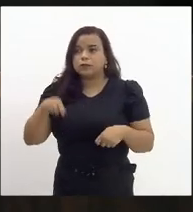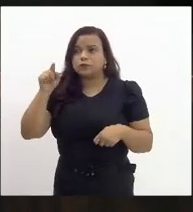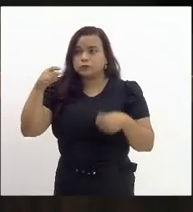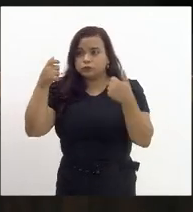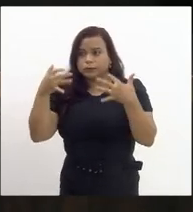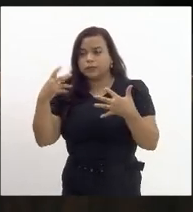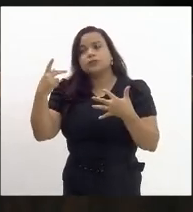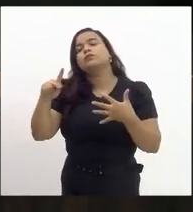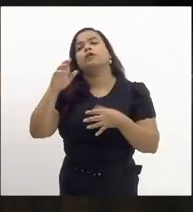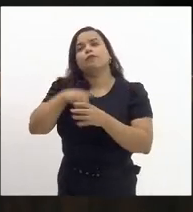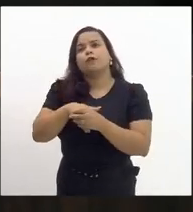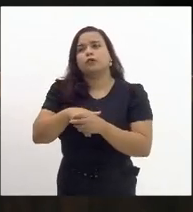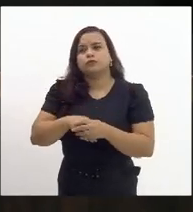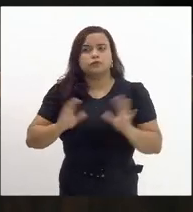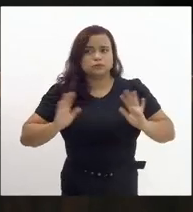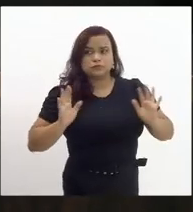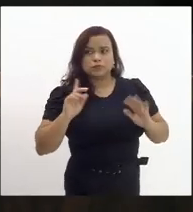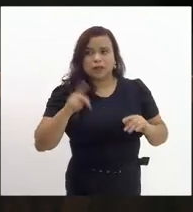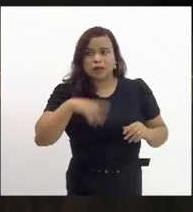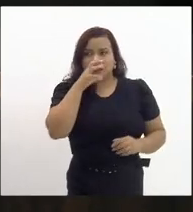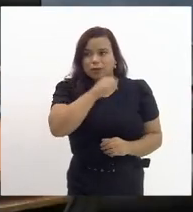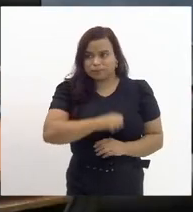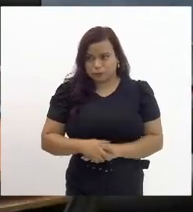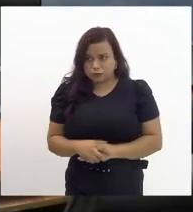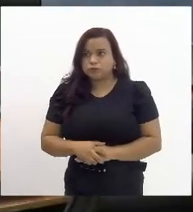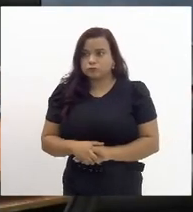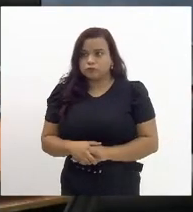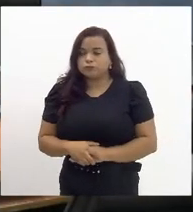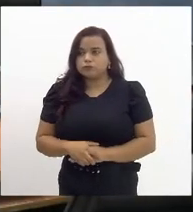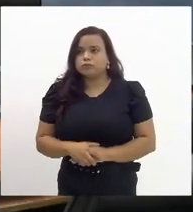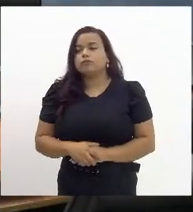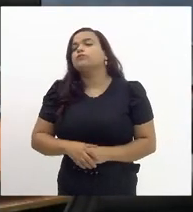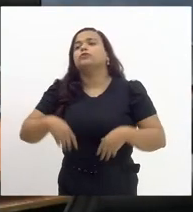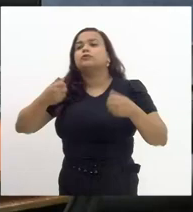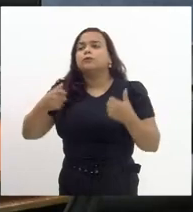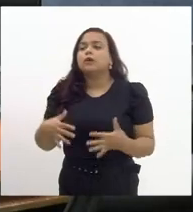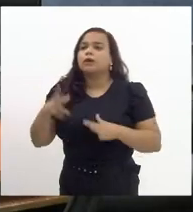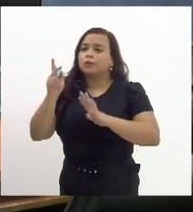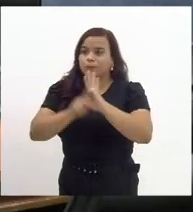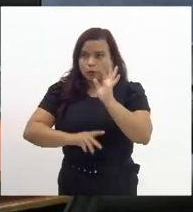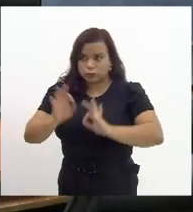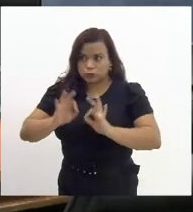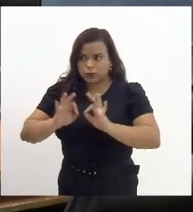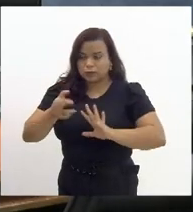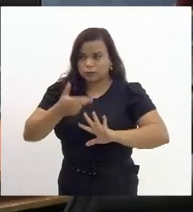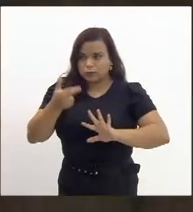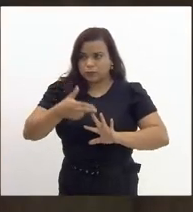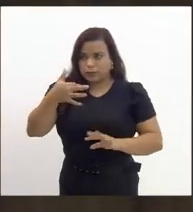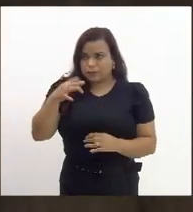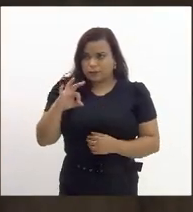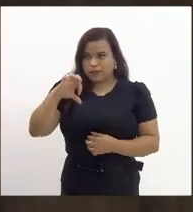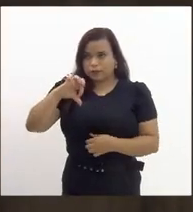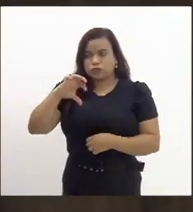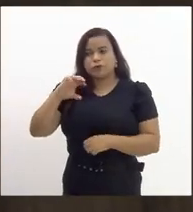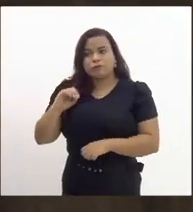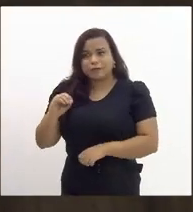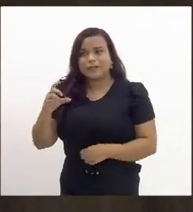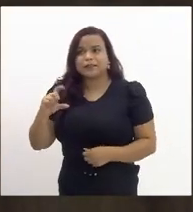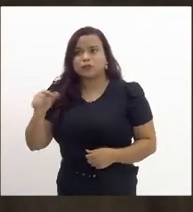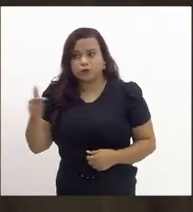voto. Não, é muito rápido, senhor presidente. É só para, no projeto de resolução 1090 de